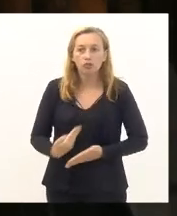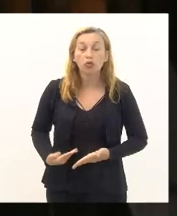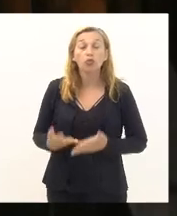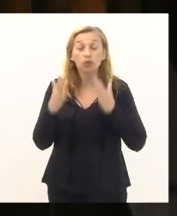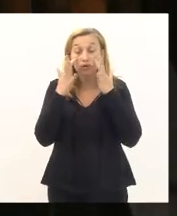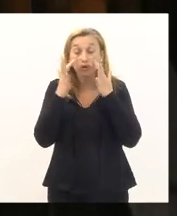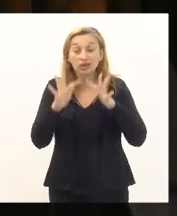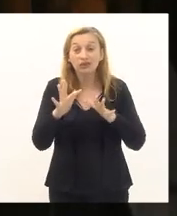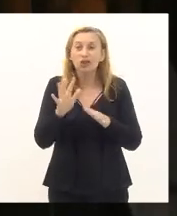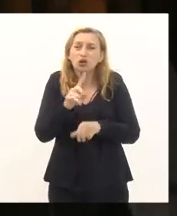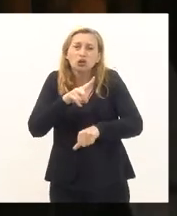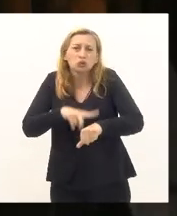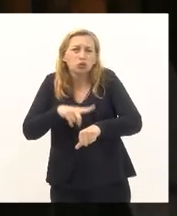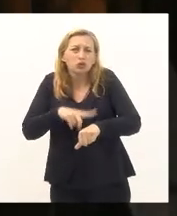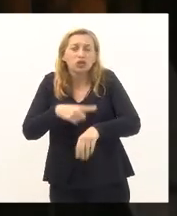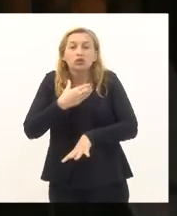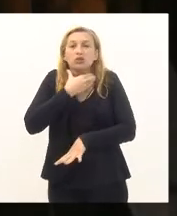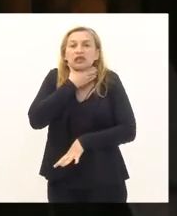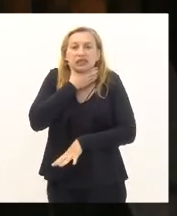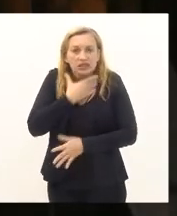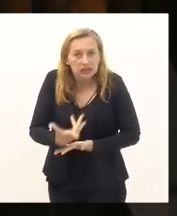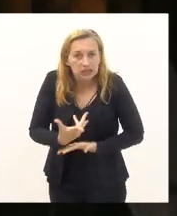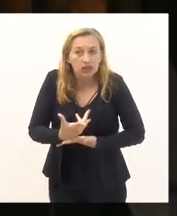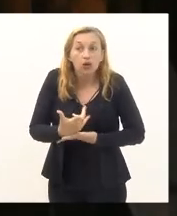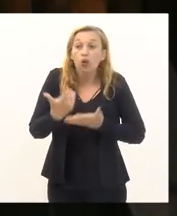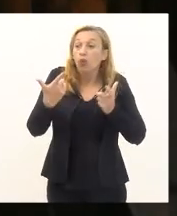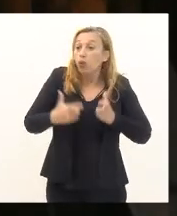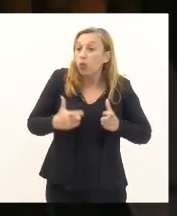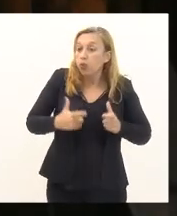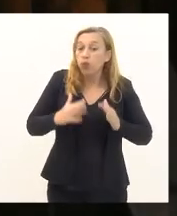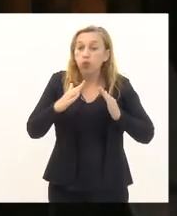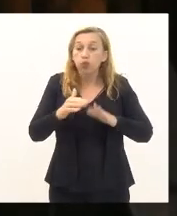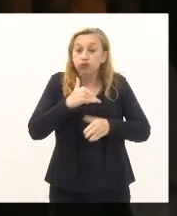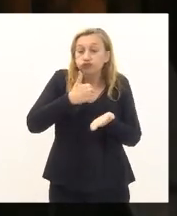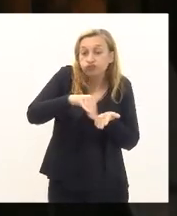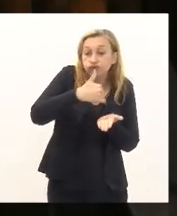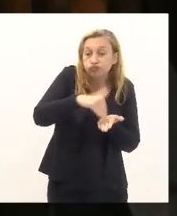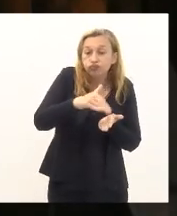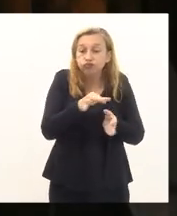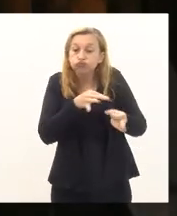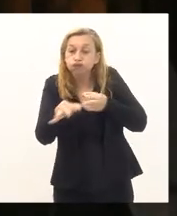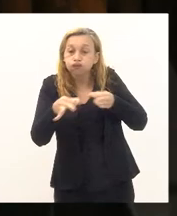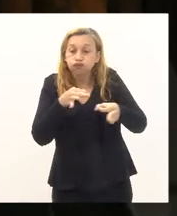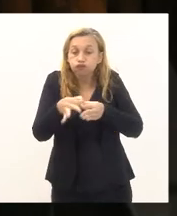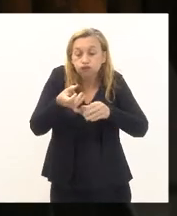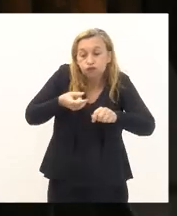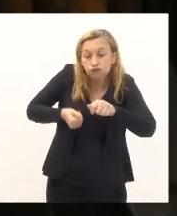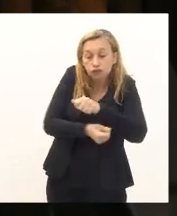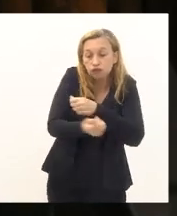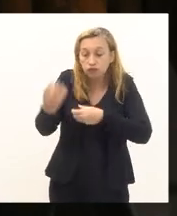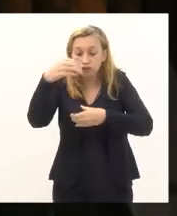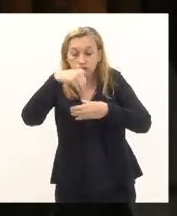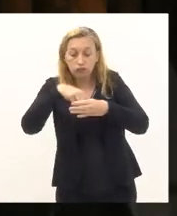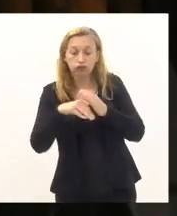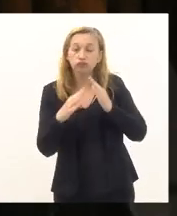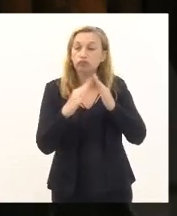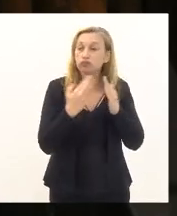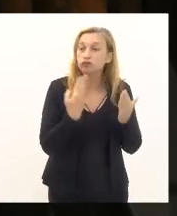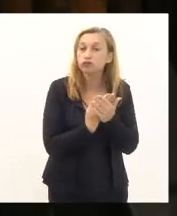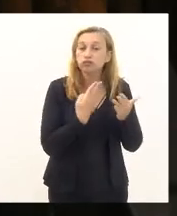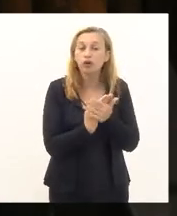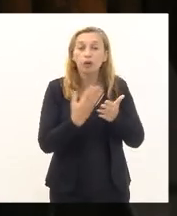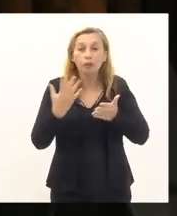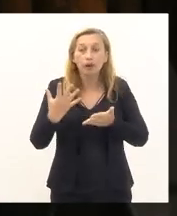chama a atenção é que, num momento desse de crise, onde a Secretaria tinha que estar planejando maiores investimentos na escola